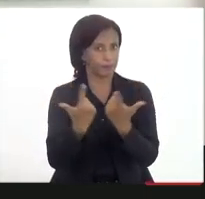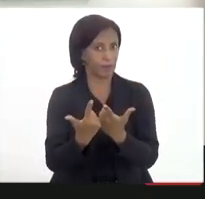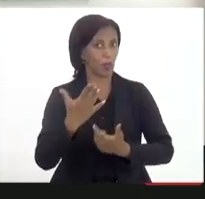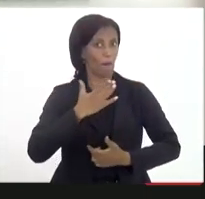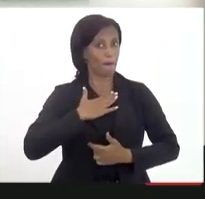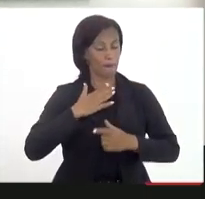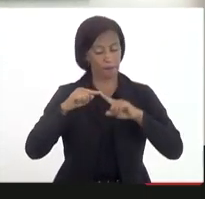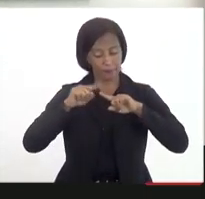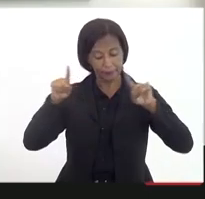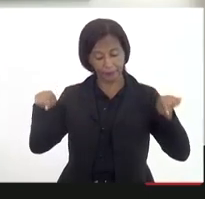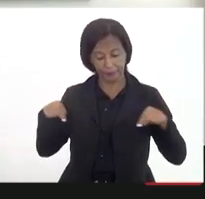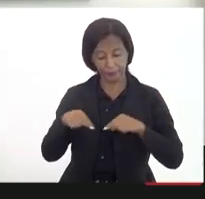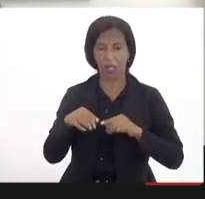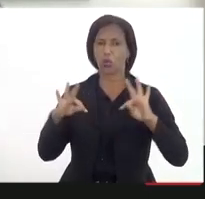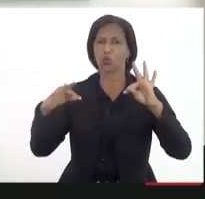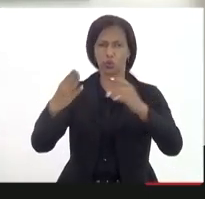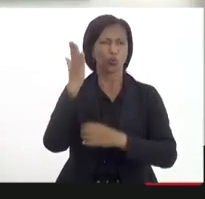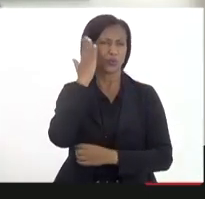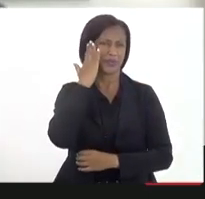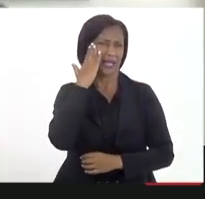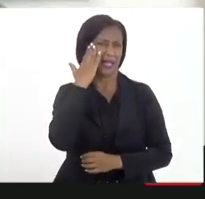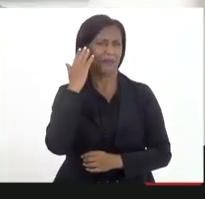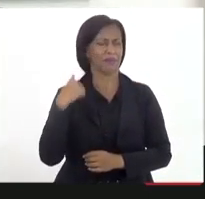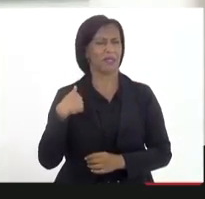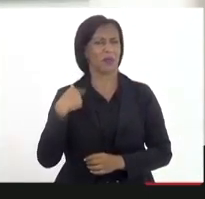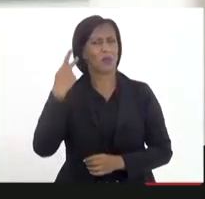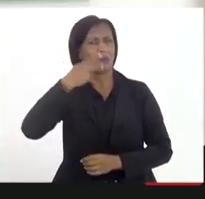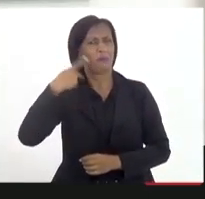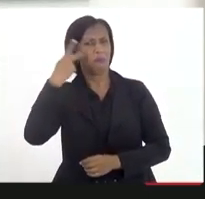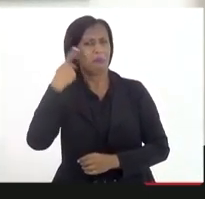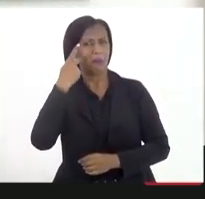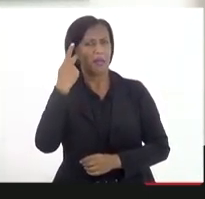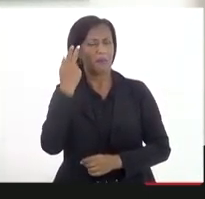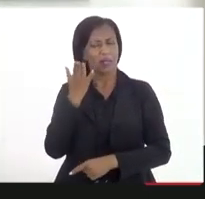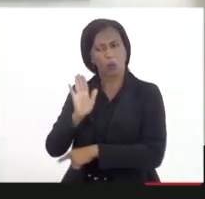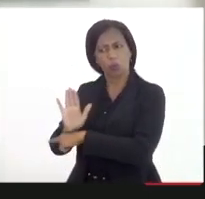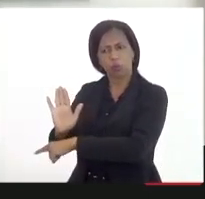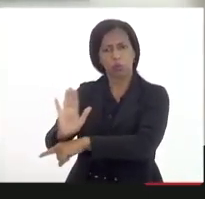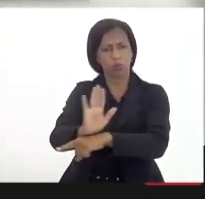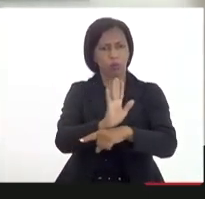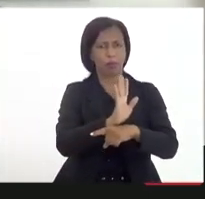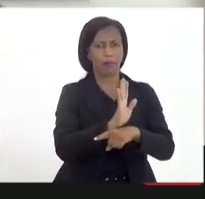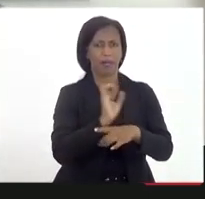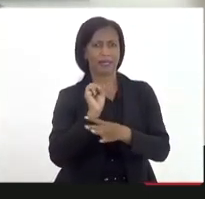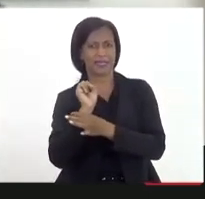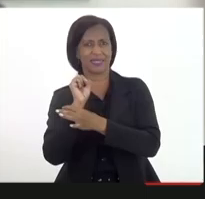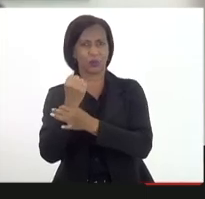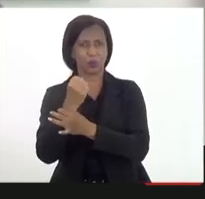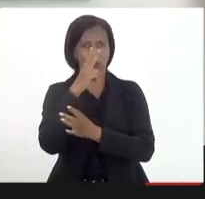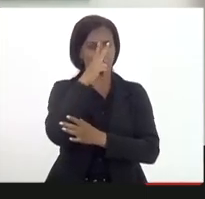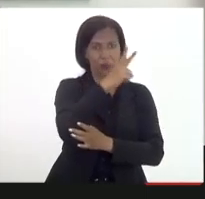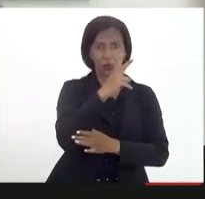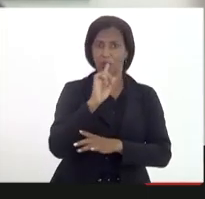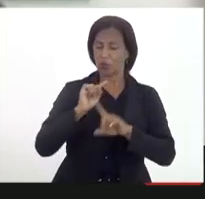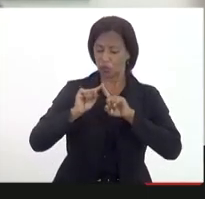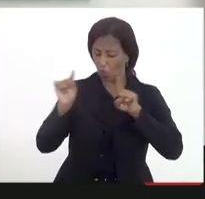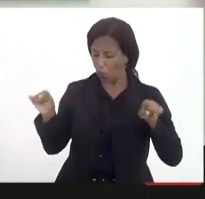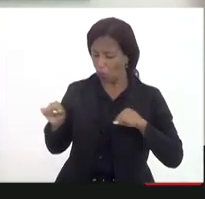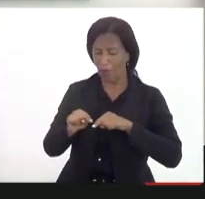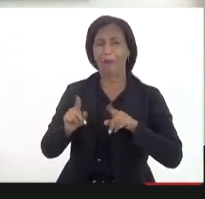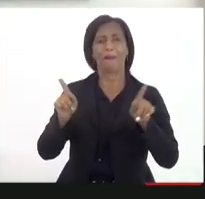meu gabinete Todos sabem que eu tenho uma ação parlamentar muito voltada para as forças de segurança e o bilhete mas dos